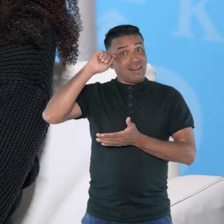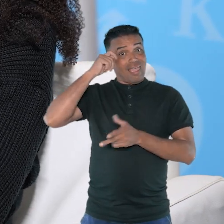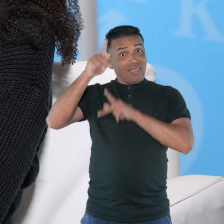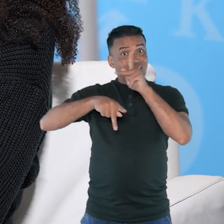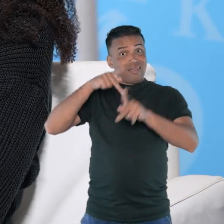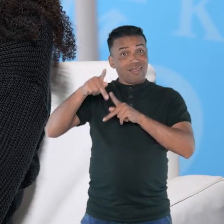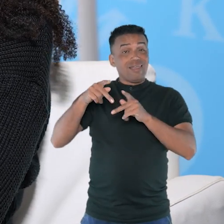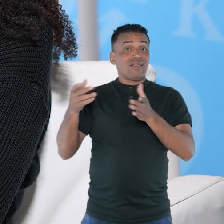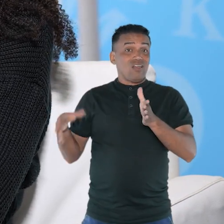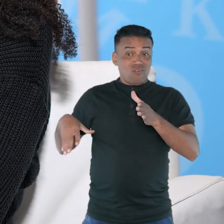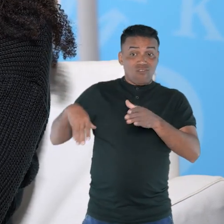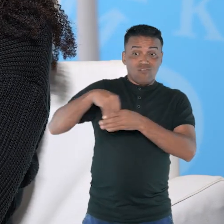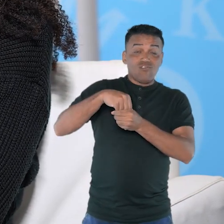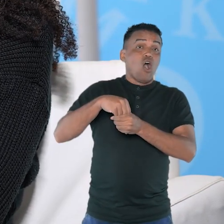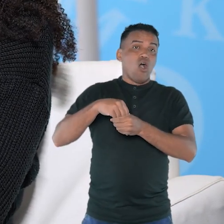lá no Museu Nacional em